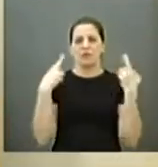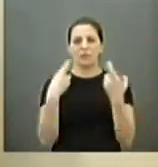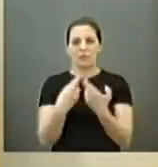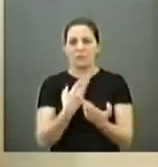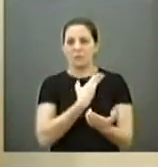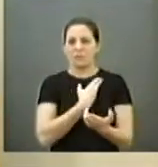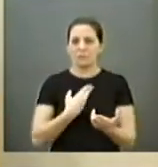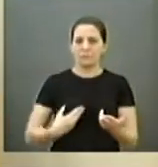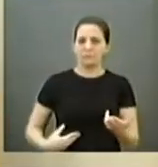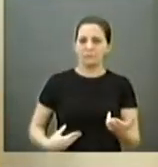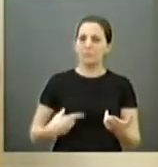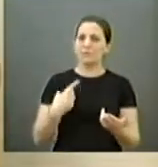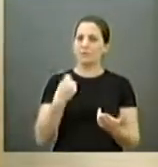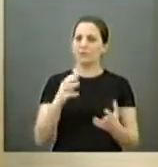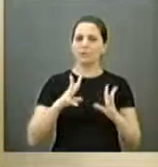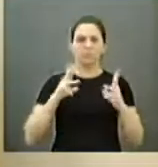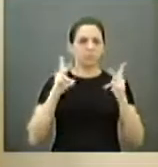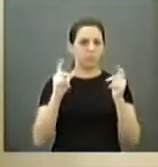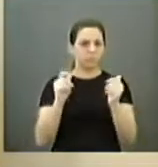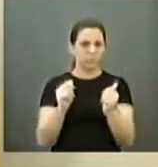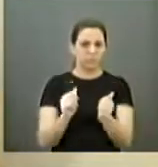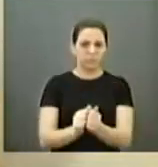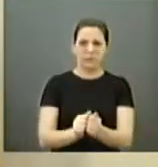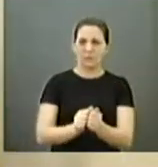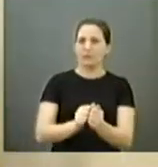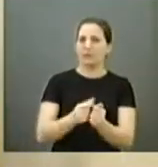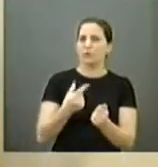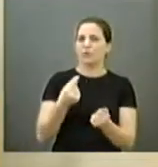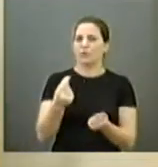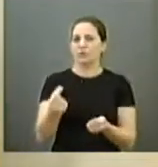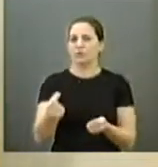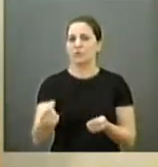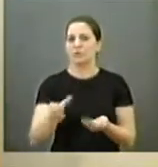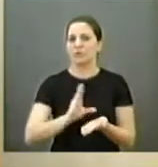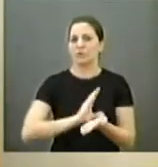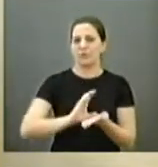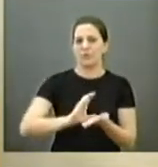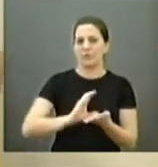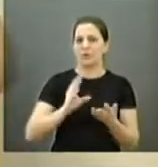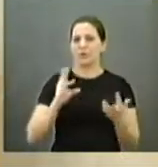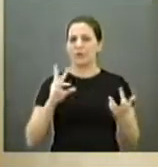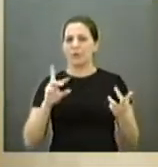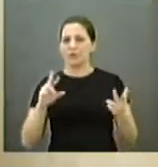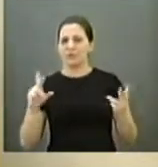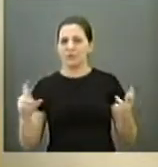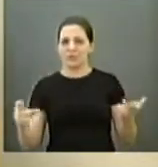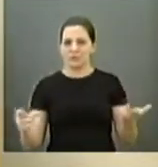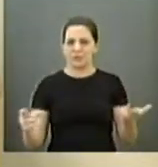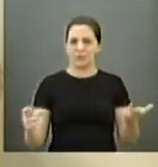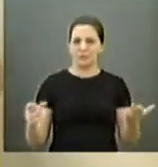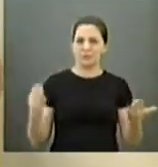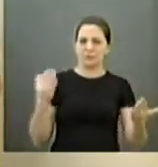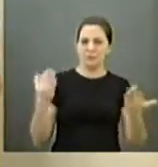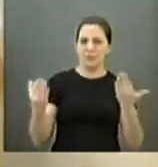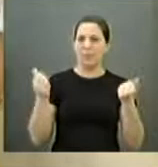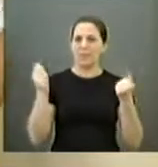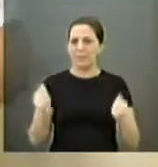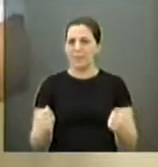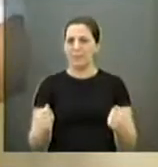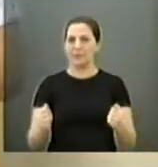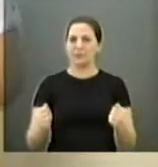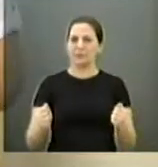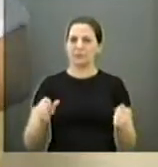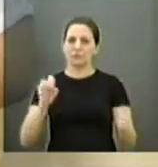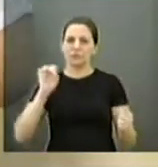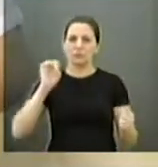claro que era um valor global, que aquele recurso que dava a diferença no balancete pode e não pode ser exclusivo